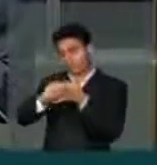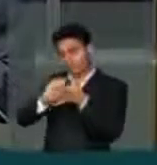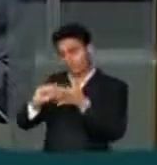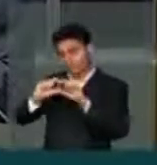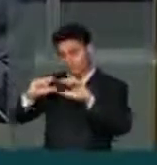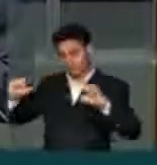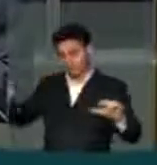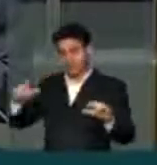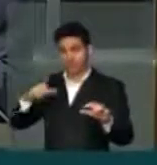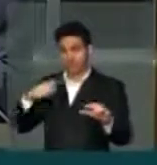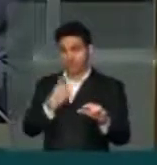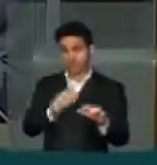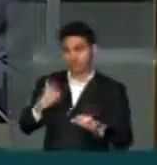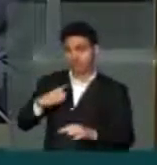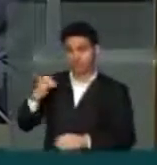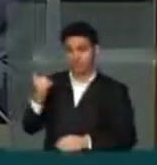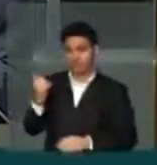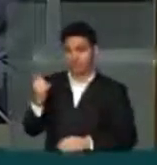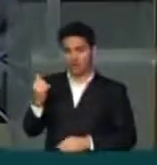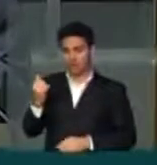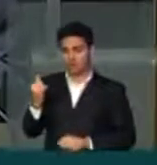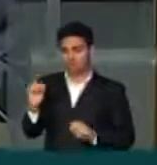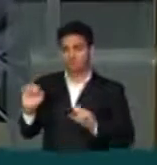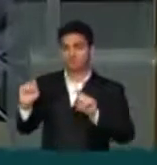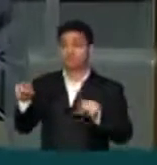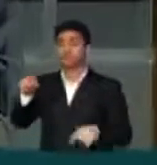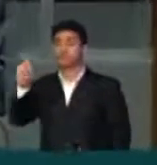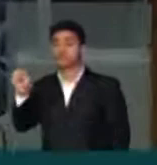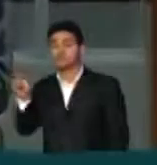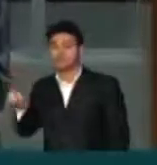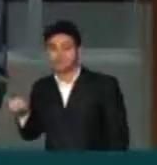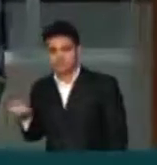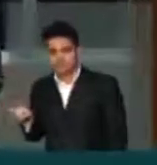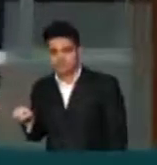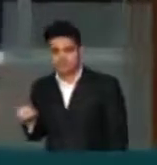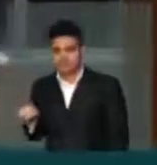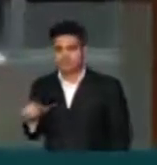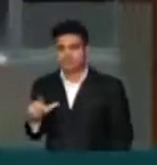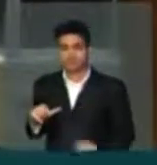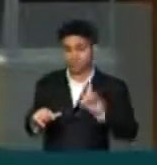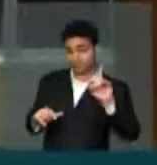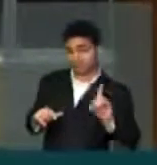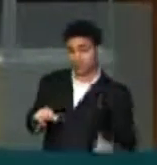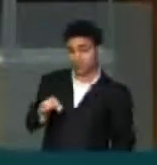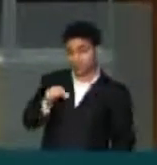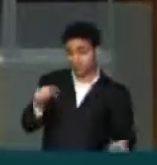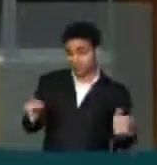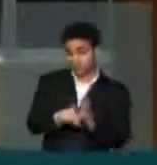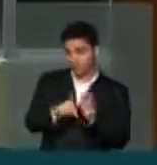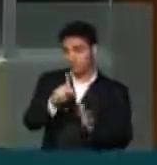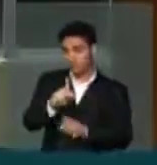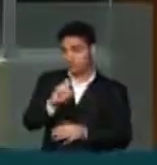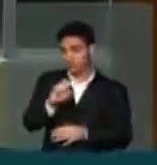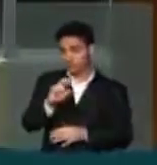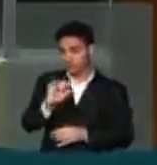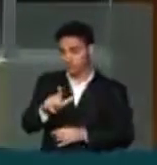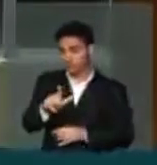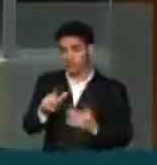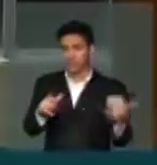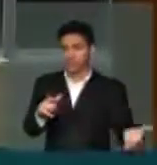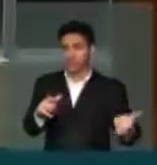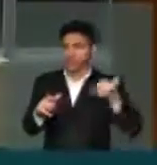temos armas e vocês? E um dirigente do pessoal de São José do Rio Preto recebeu o